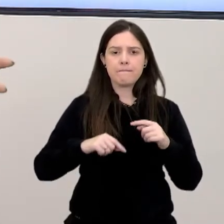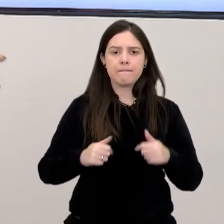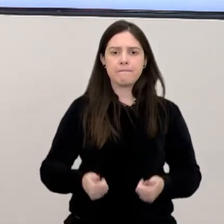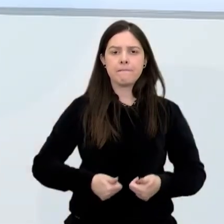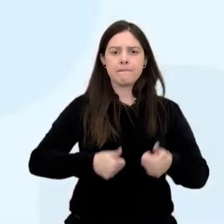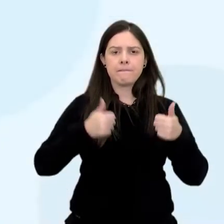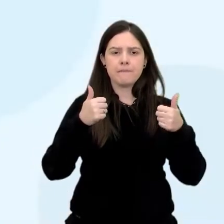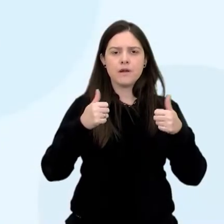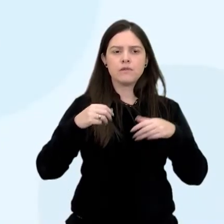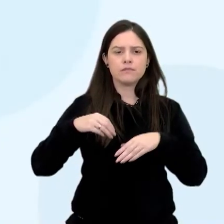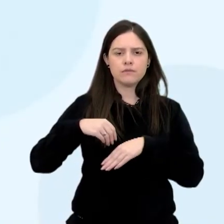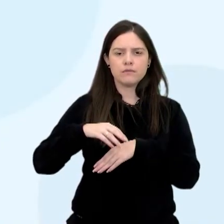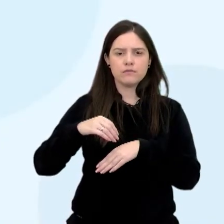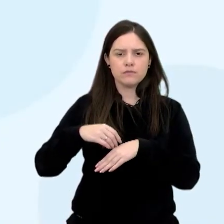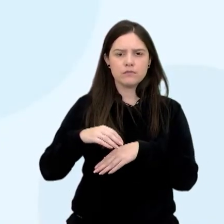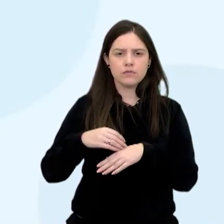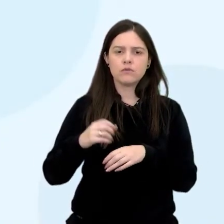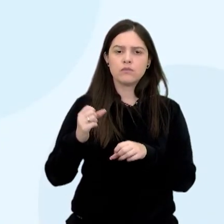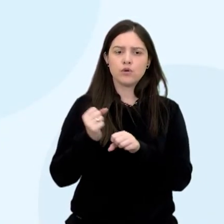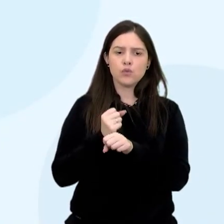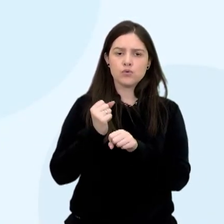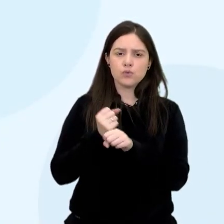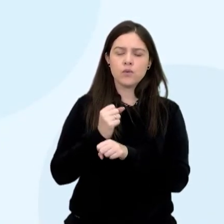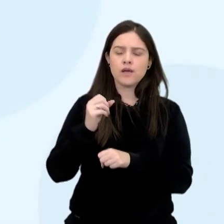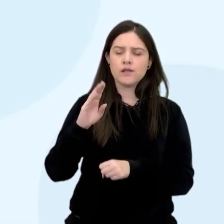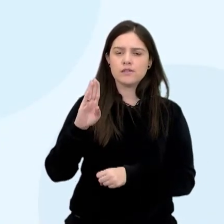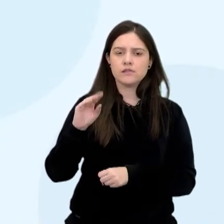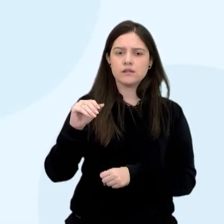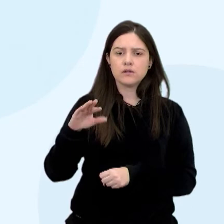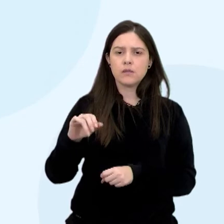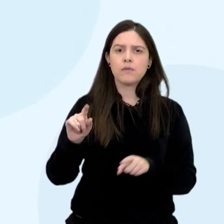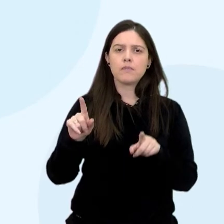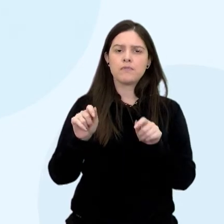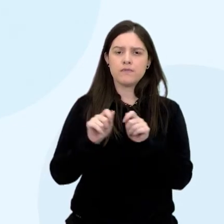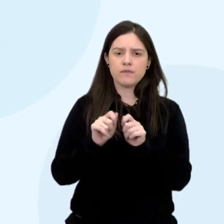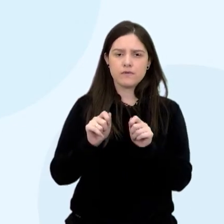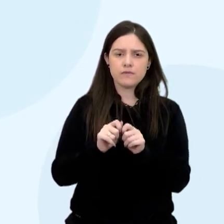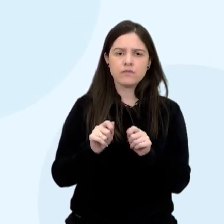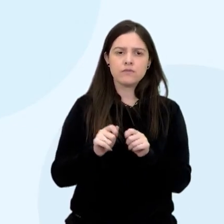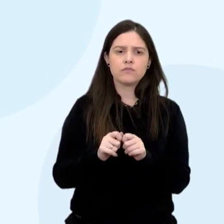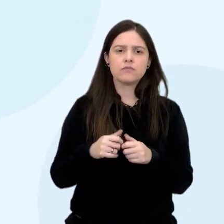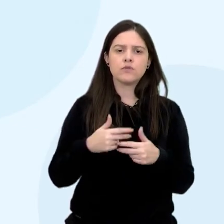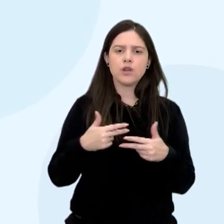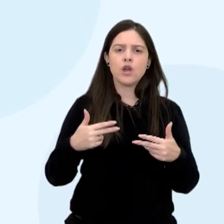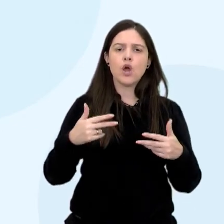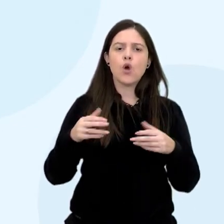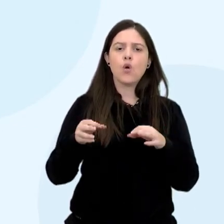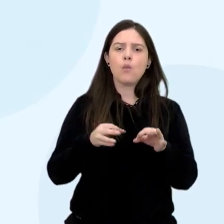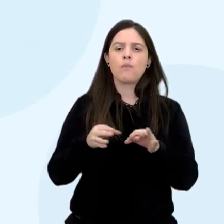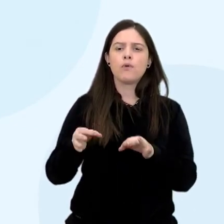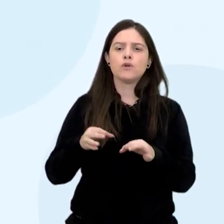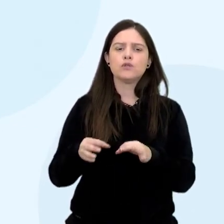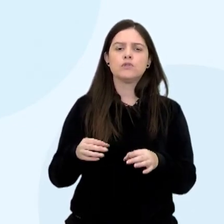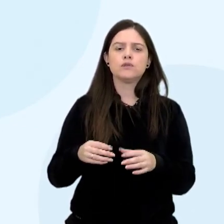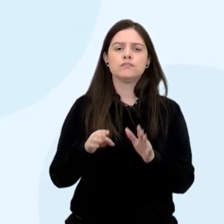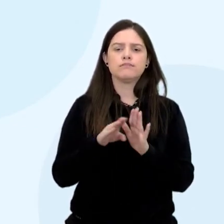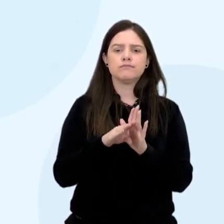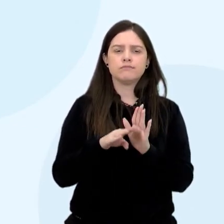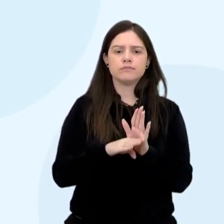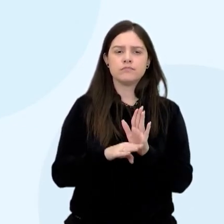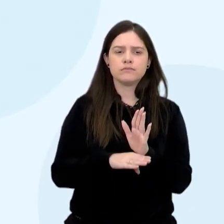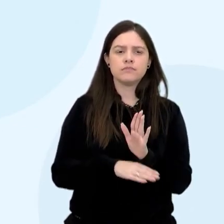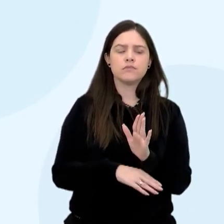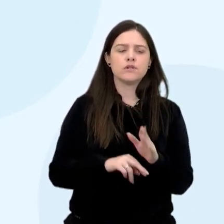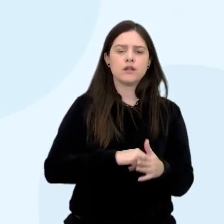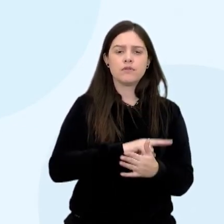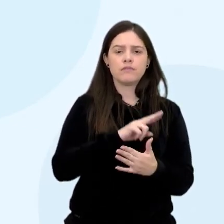essa sugestão. Tentem construir esta bomba. Faça essa bomba, né? Dê seguimento ao projeto de vocês. Escrevam o planejamento,